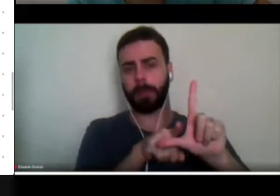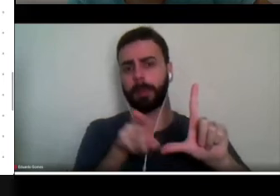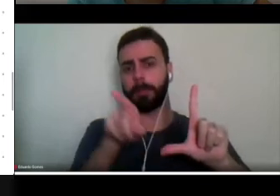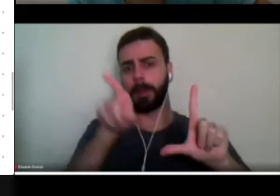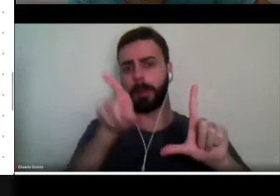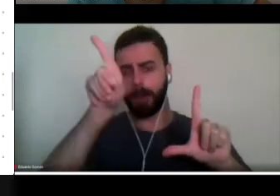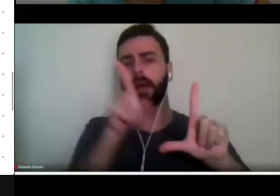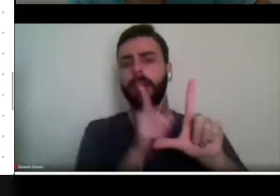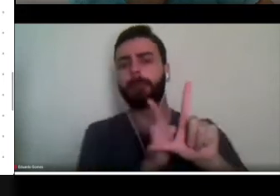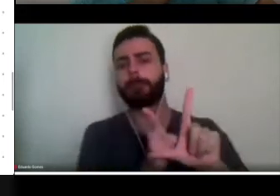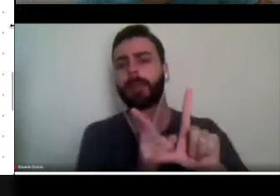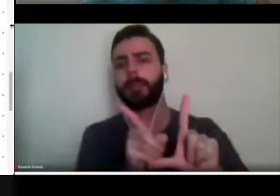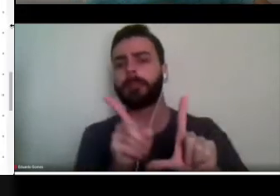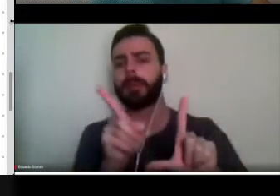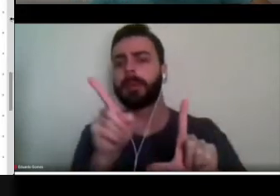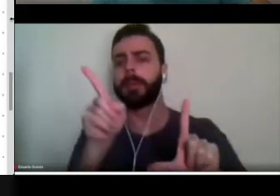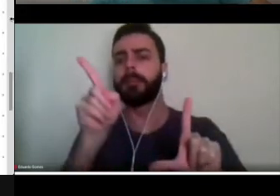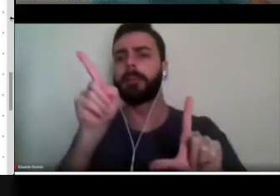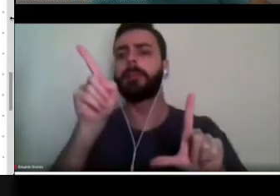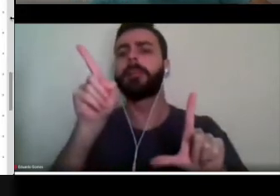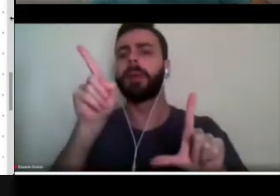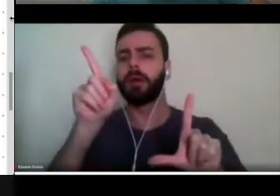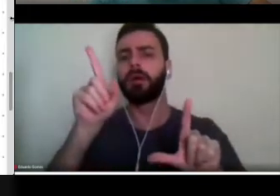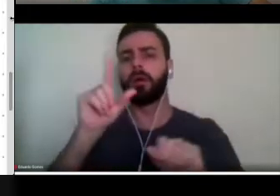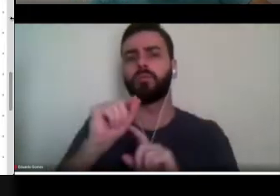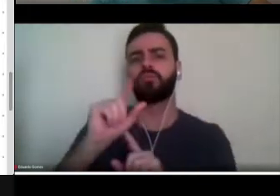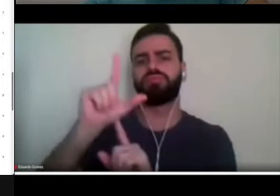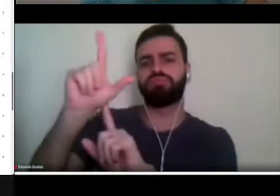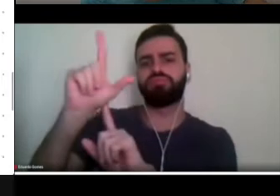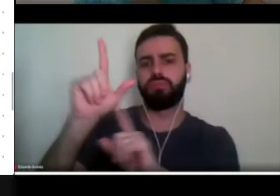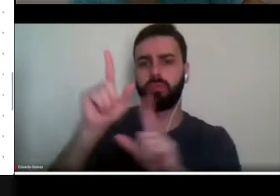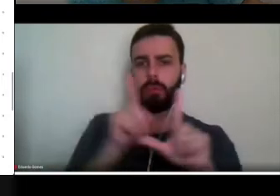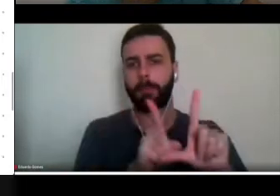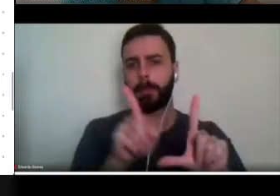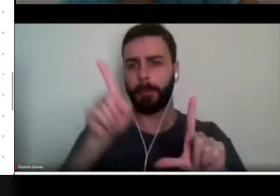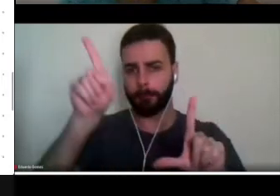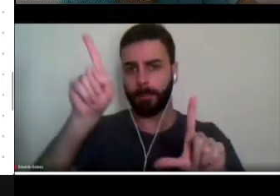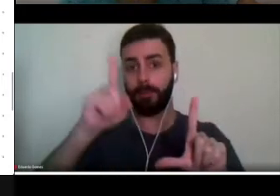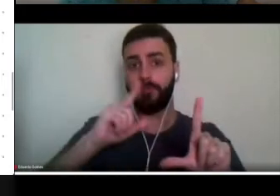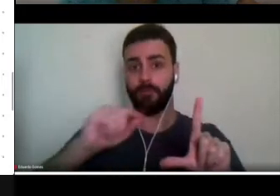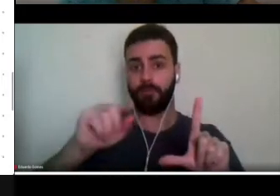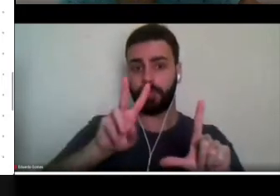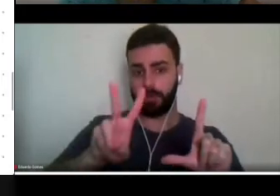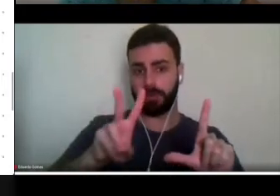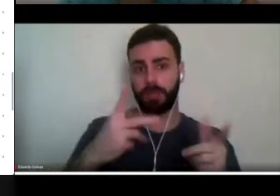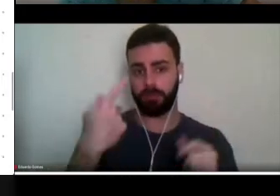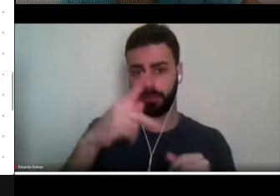ó. Não é isso? E o carro B,